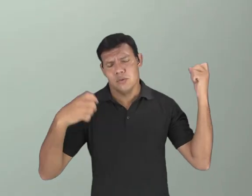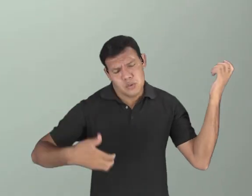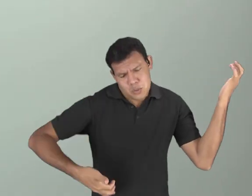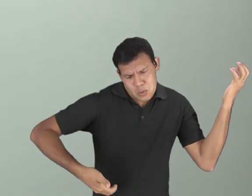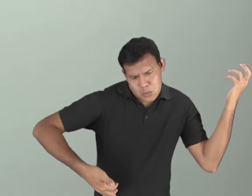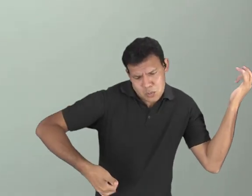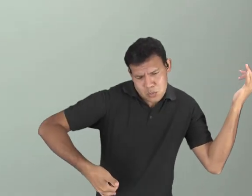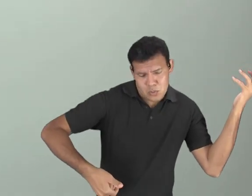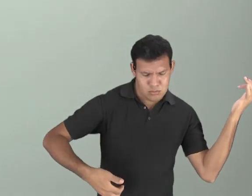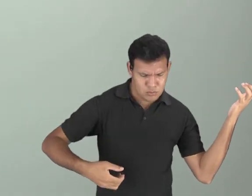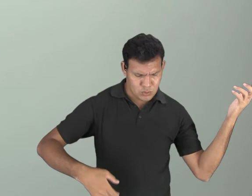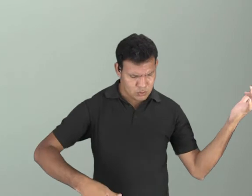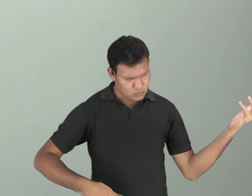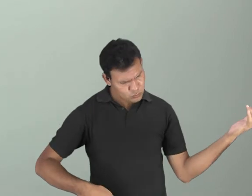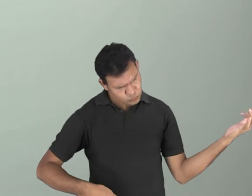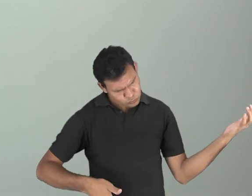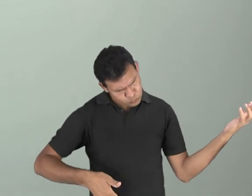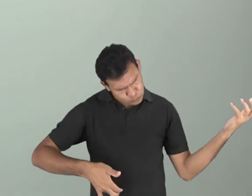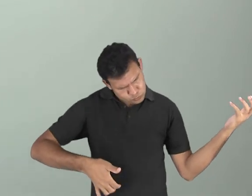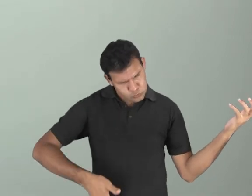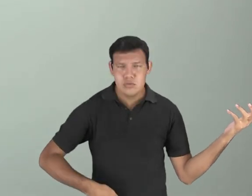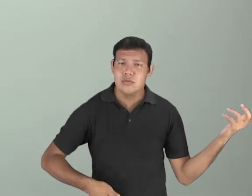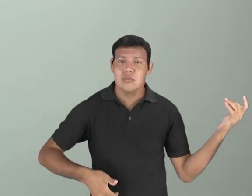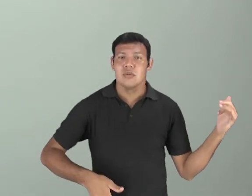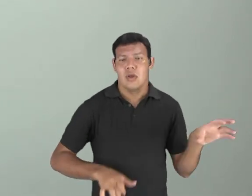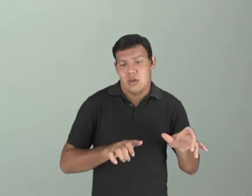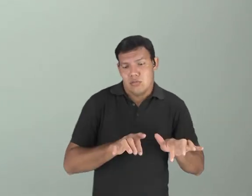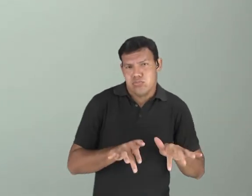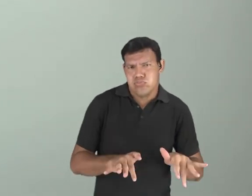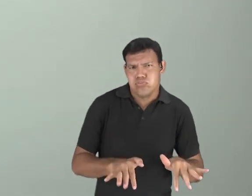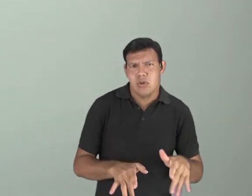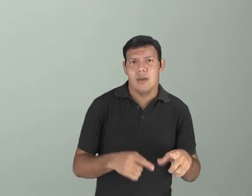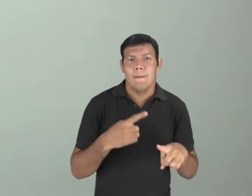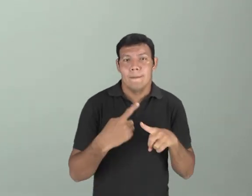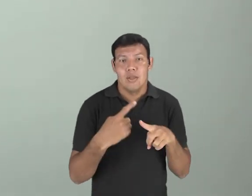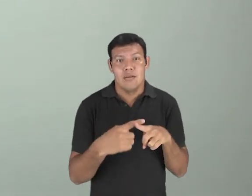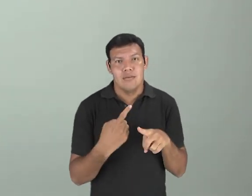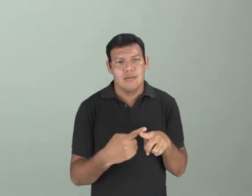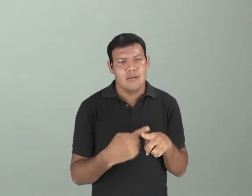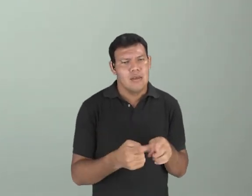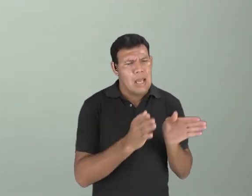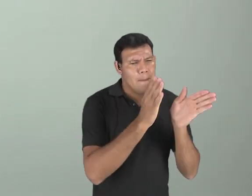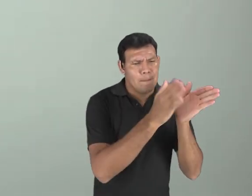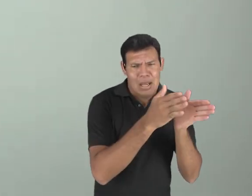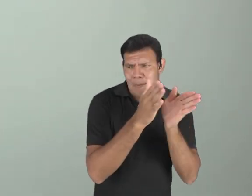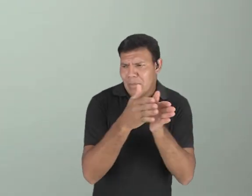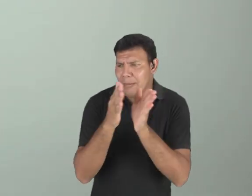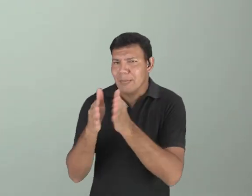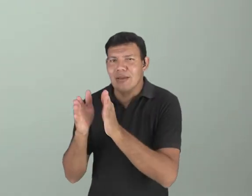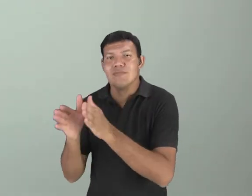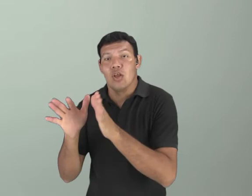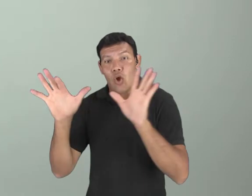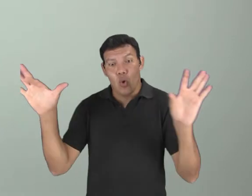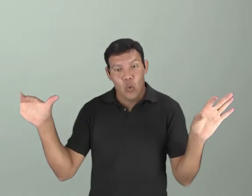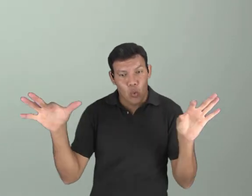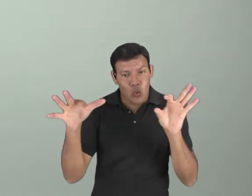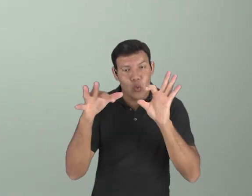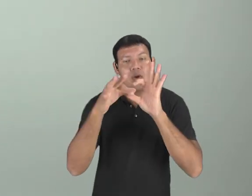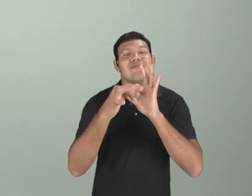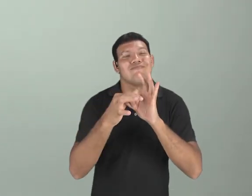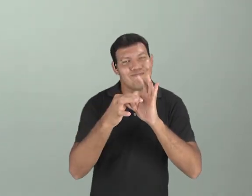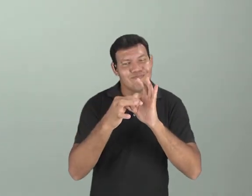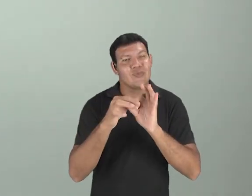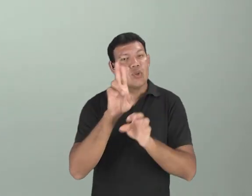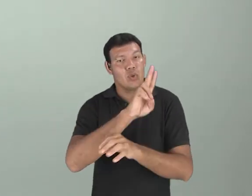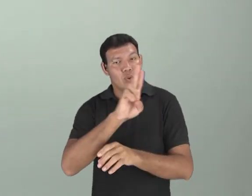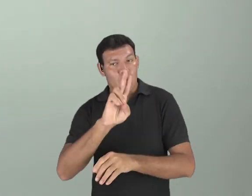que acompanham. Cada instrumento estão tocando várias notas ao mesmo tempo. O conjunto de tudo isso me dá uma